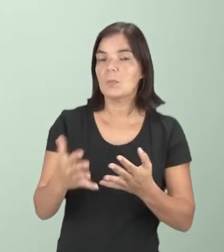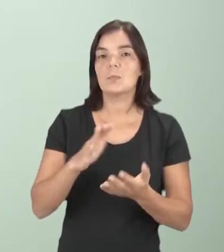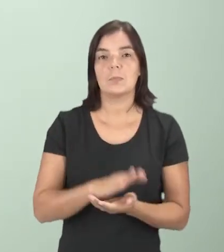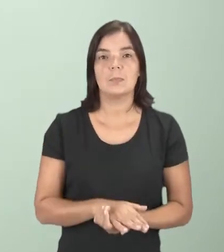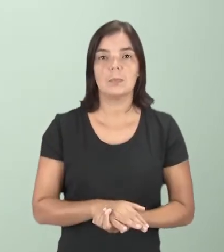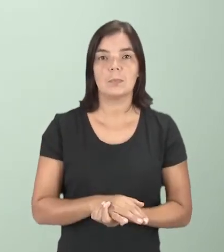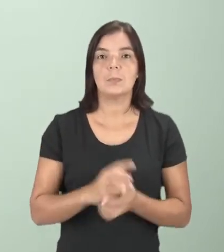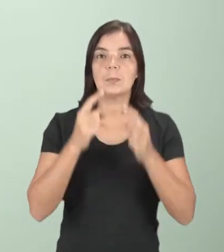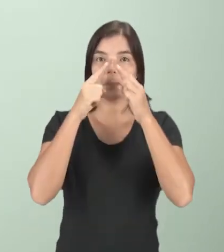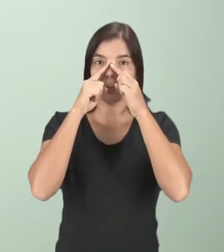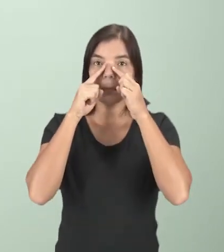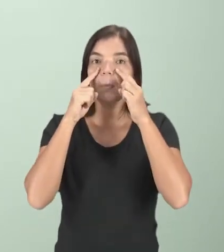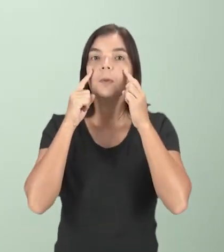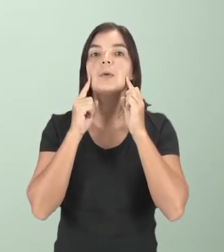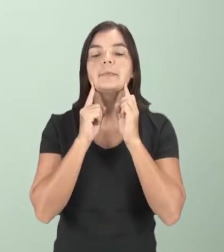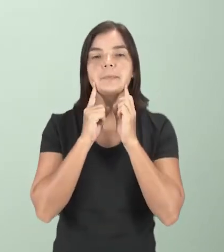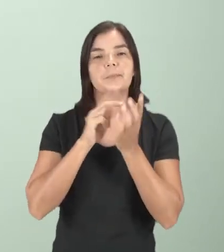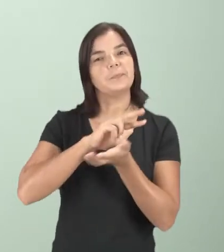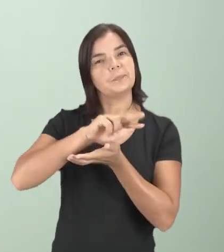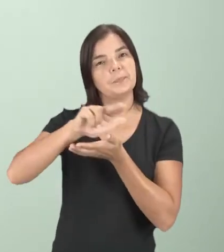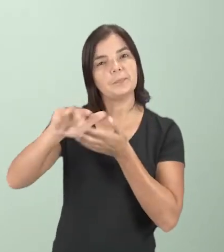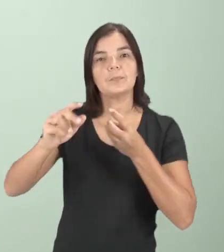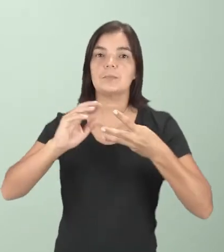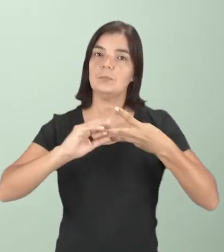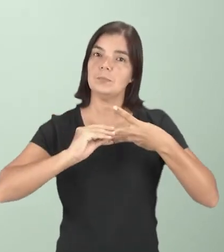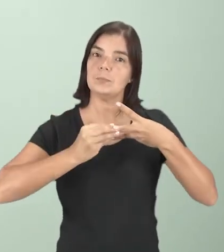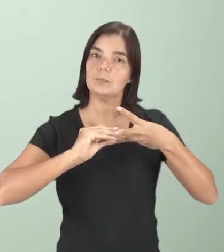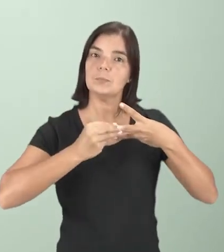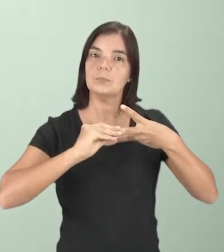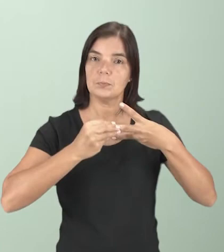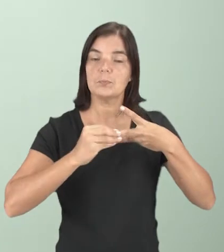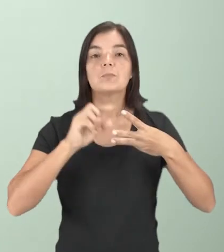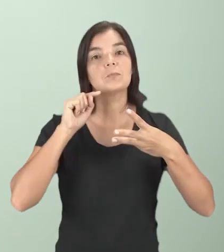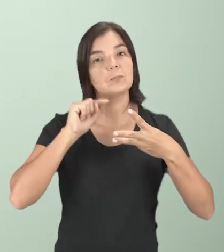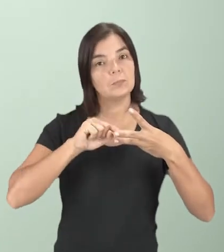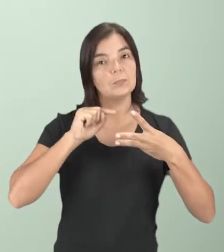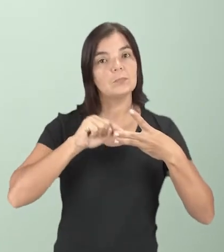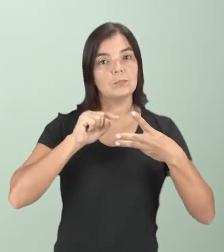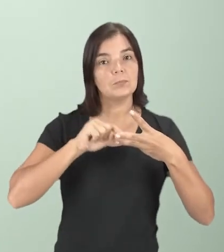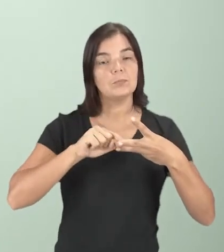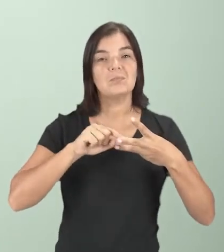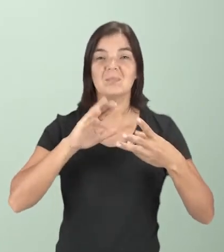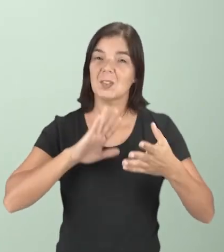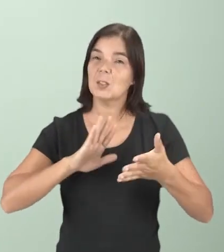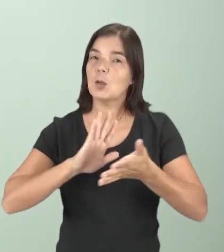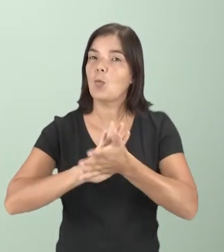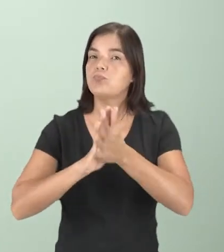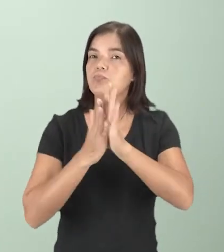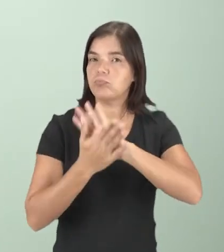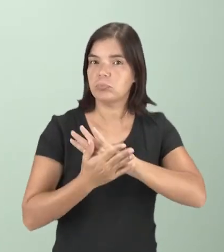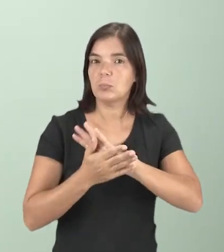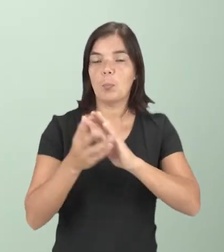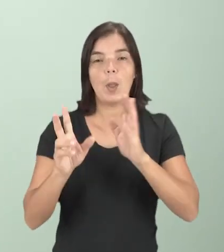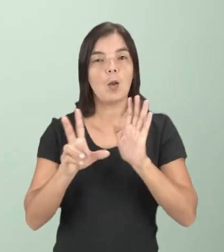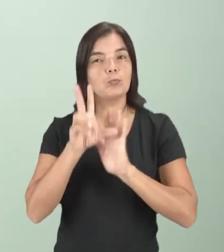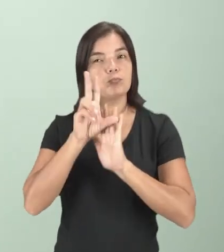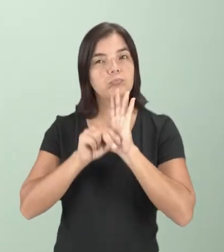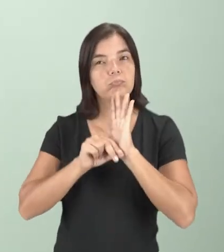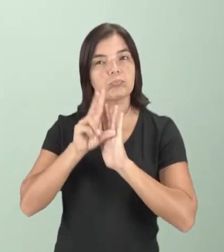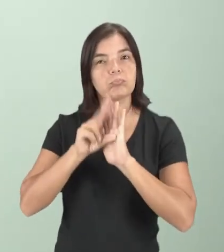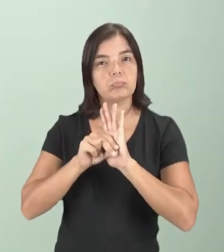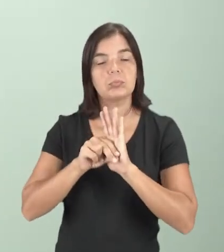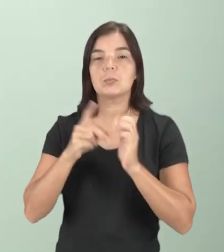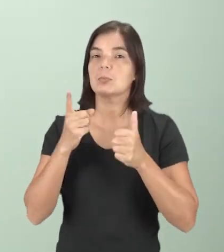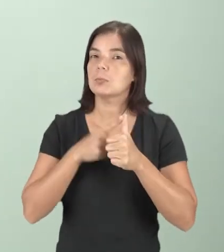na cavidade nasal tem várias células. Essas células são atacadas pelos vírus. Então,